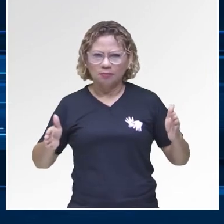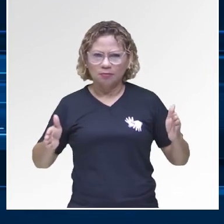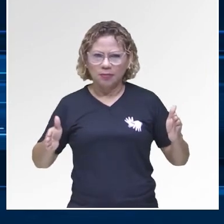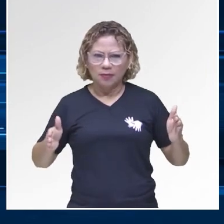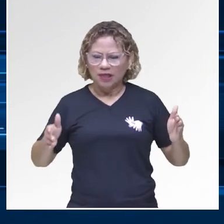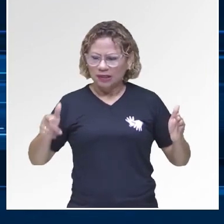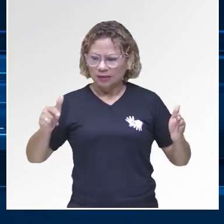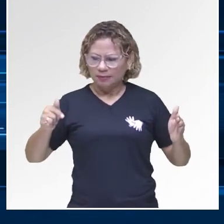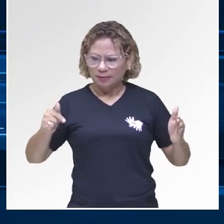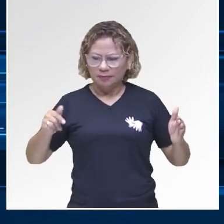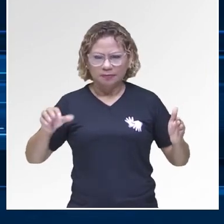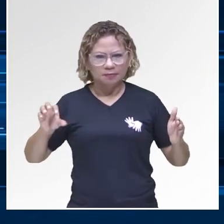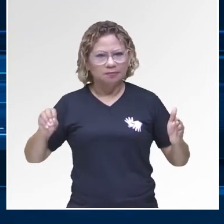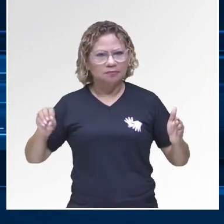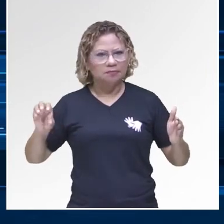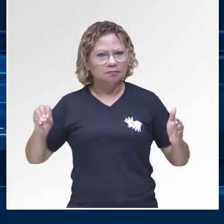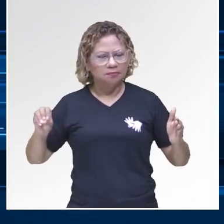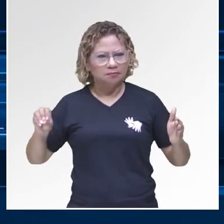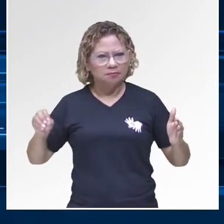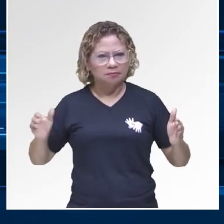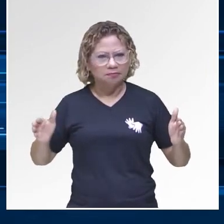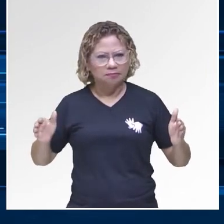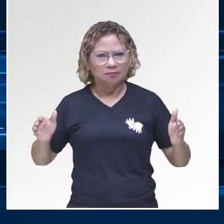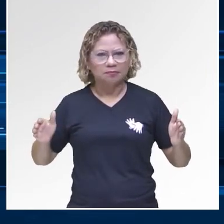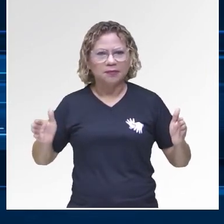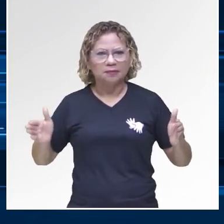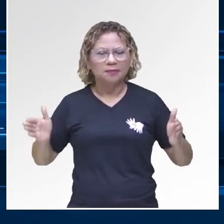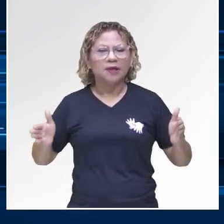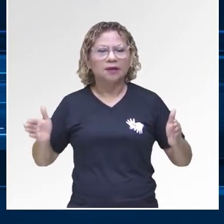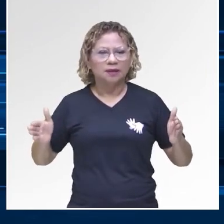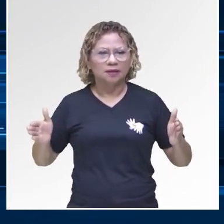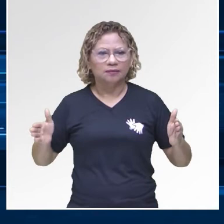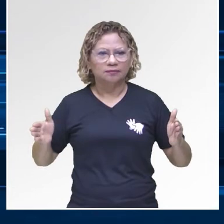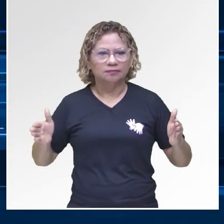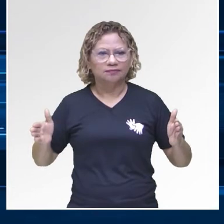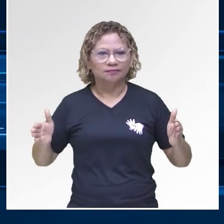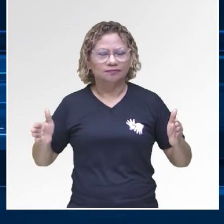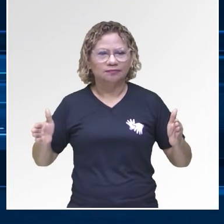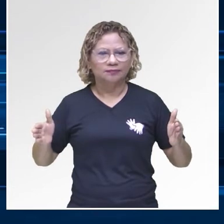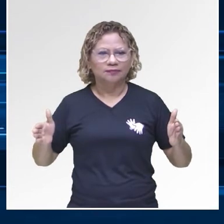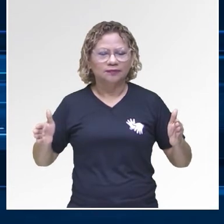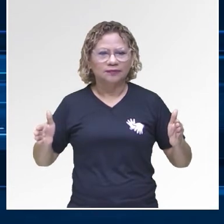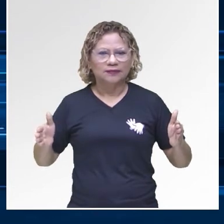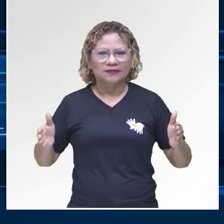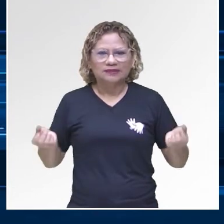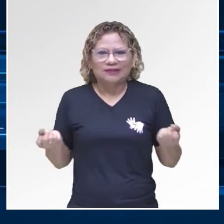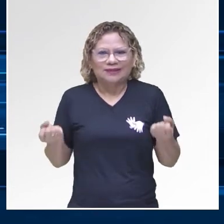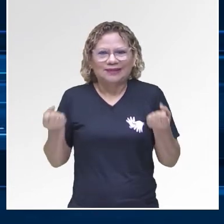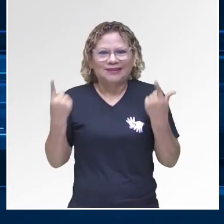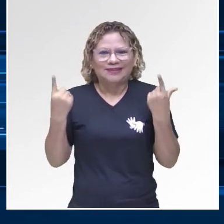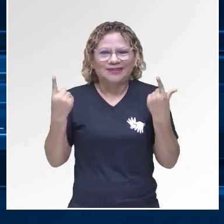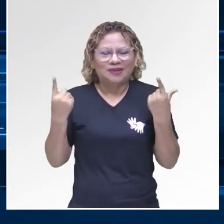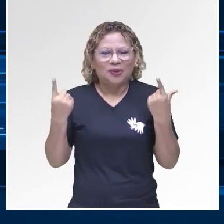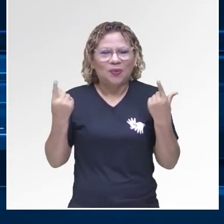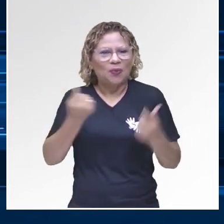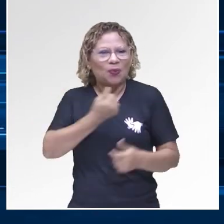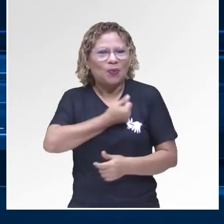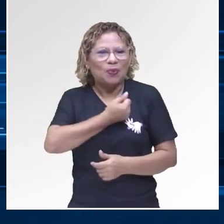septigentésima ou centigentésima posição da PA seguinte? O nomezinho aqui quase que não sai, a garganta já não está ajudando